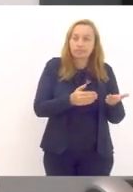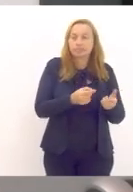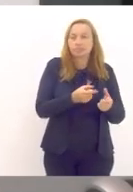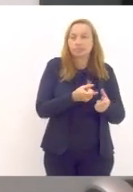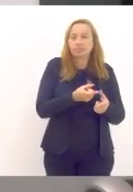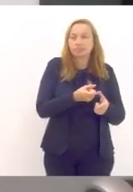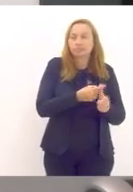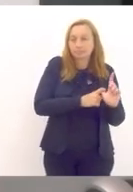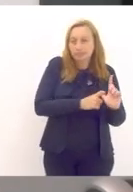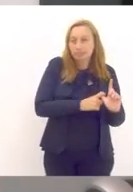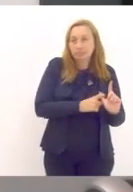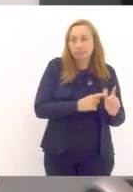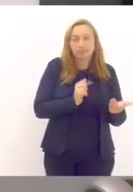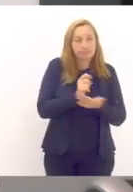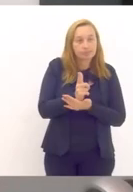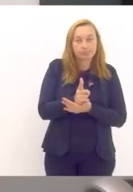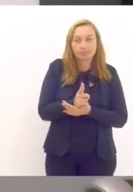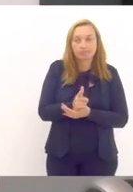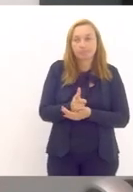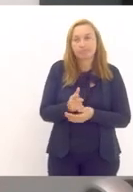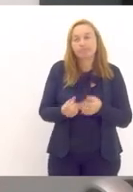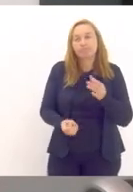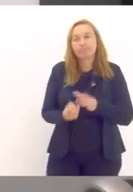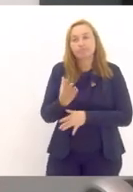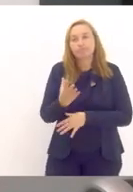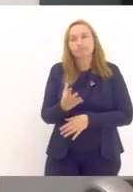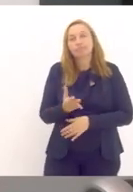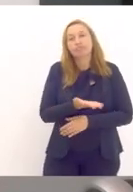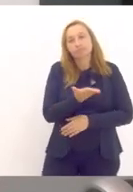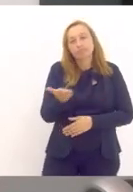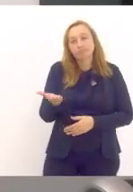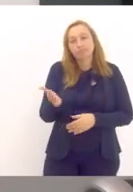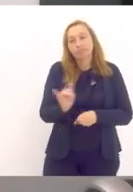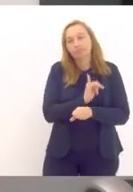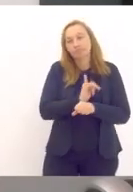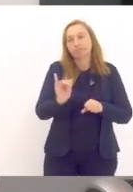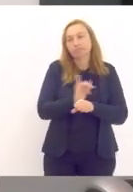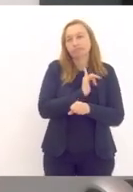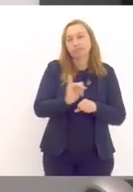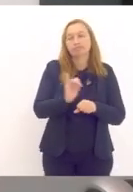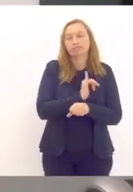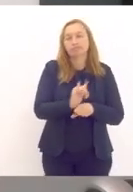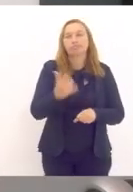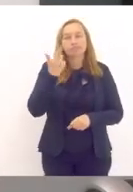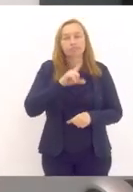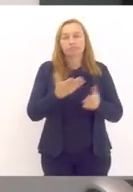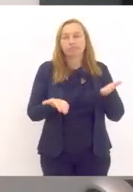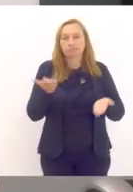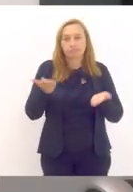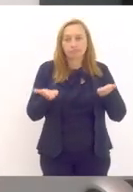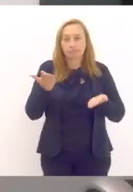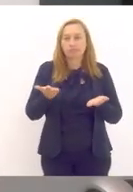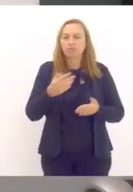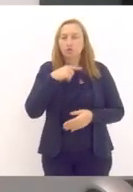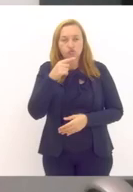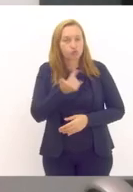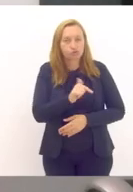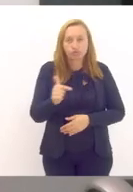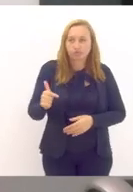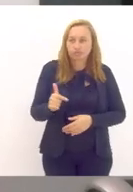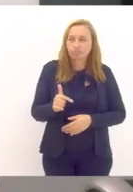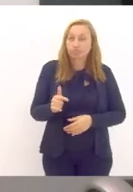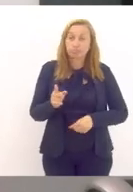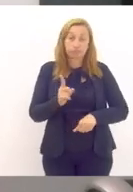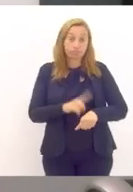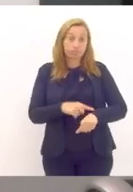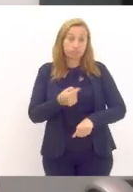pública. Então, à medida que a gente construa essas alternativas, a gente vai ter o equilíbrio. Não tenho dúvida, é questão de